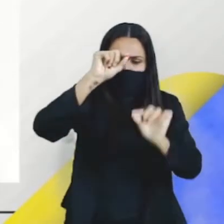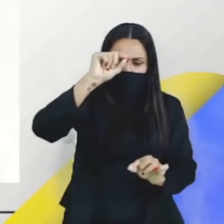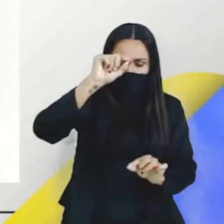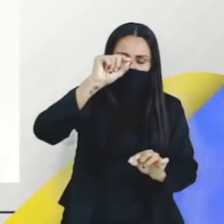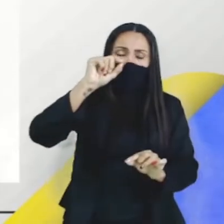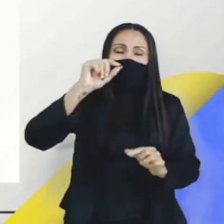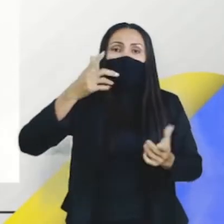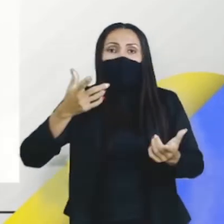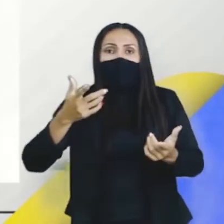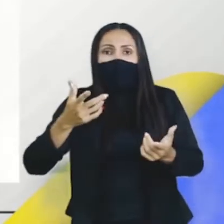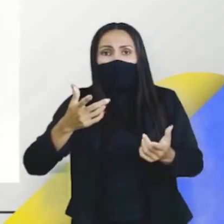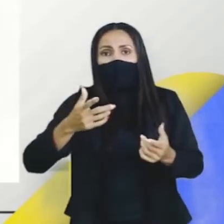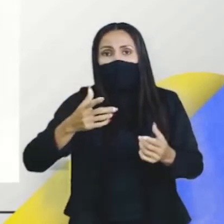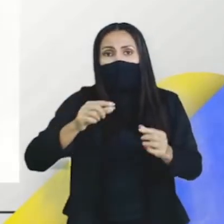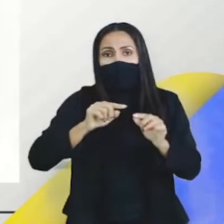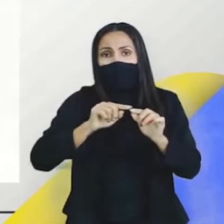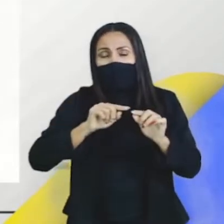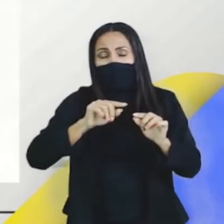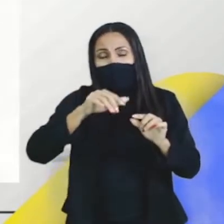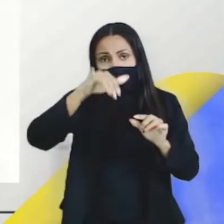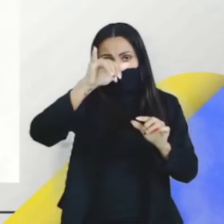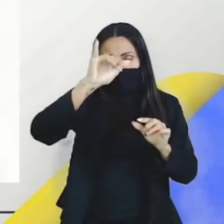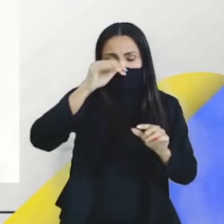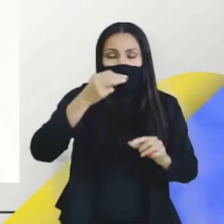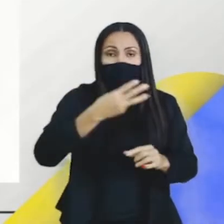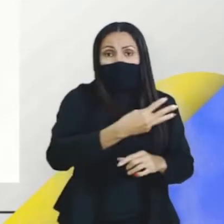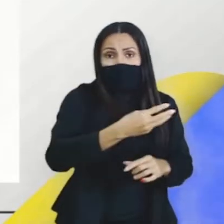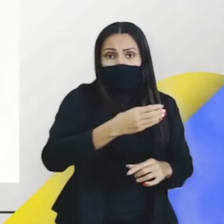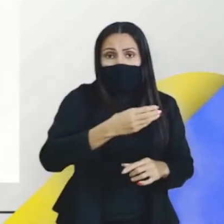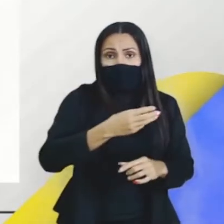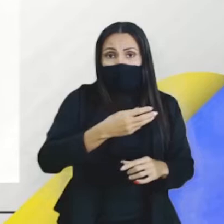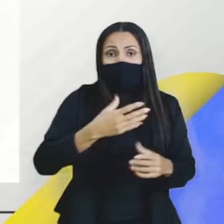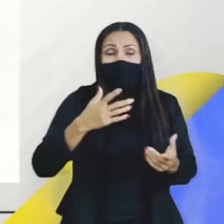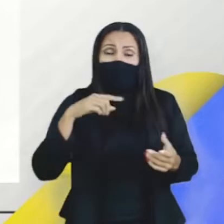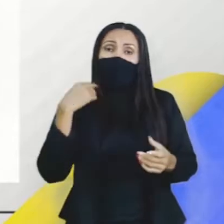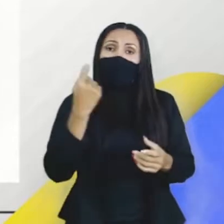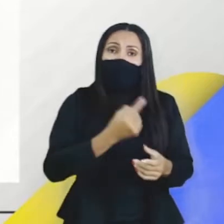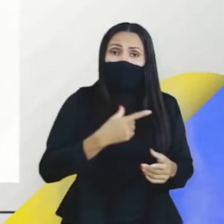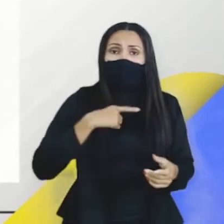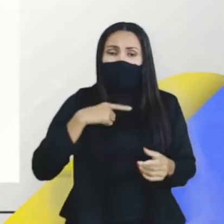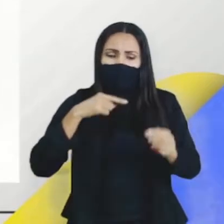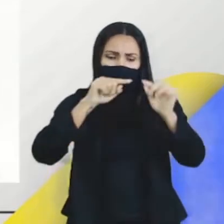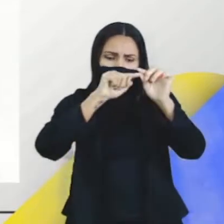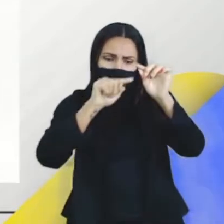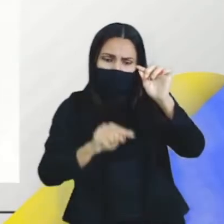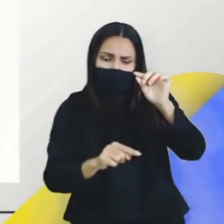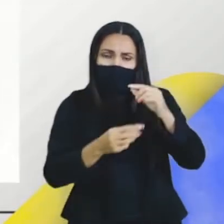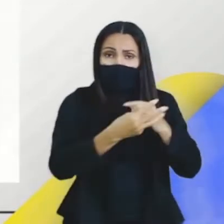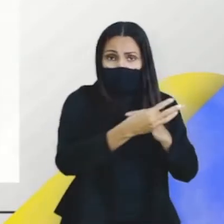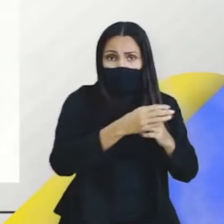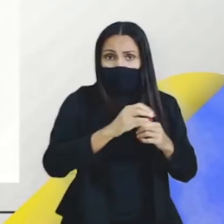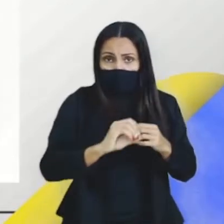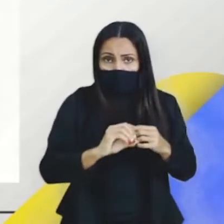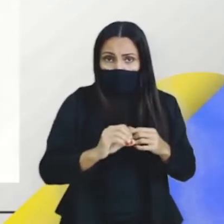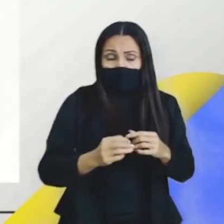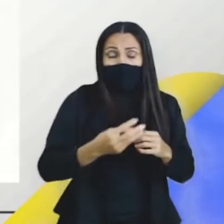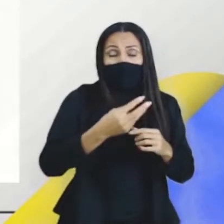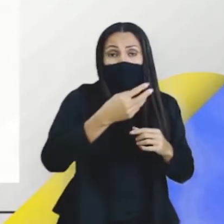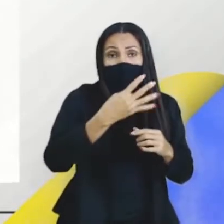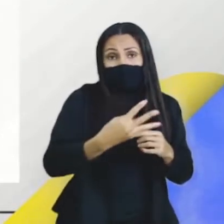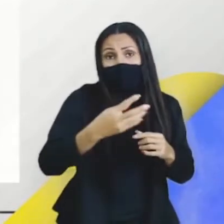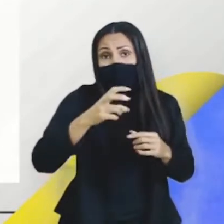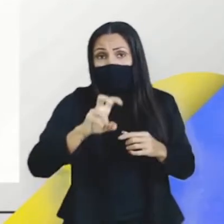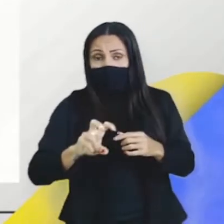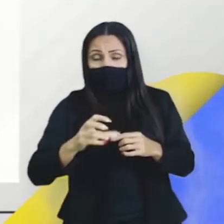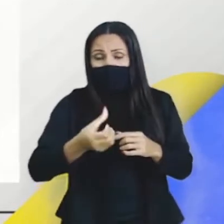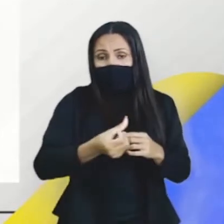da profundidade. Nós temos o eixo de 30, nós temos o ângulo de 30 graus, o ângulo de 45 graus e